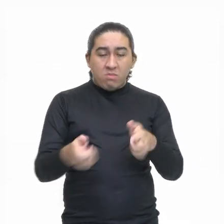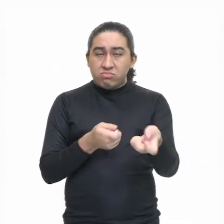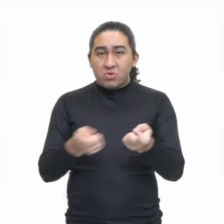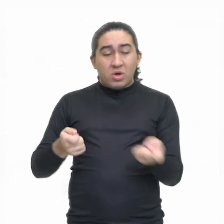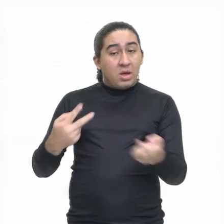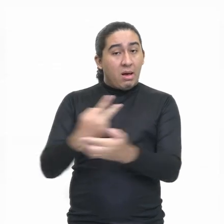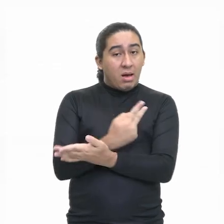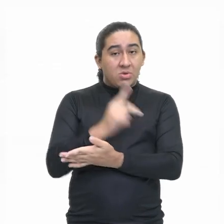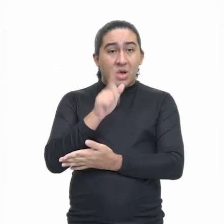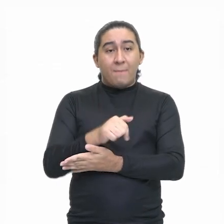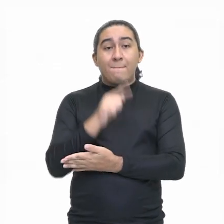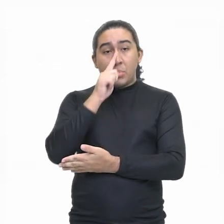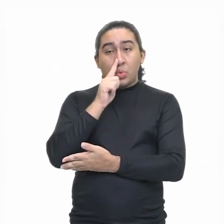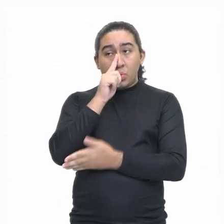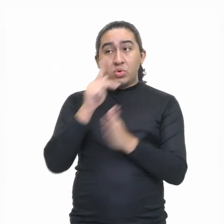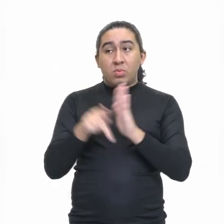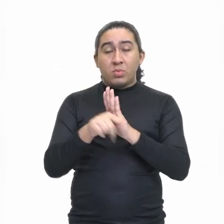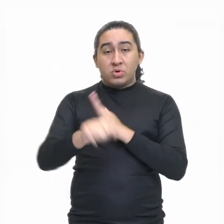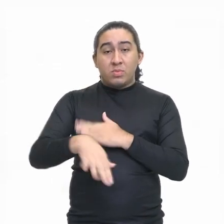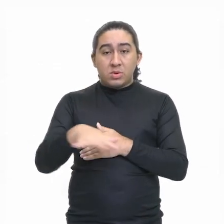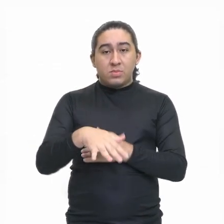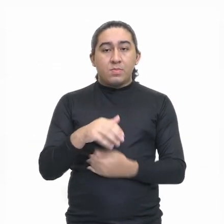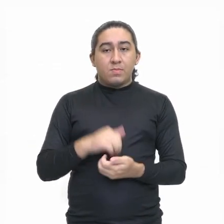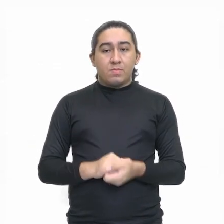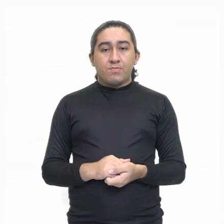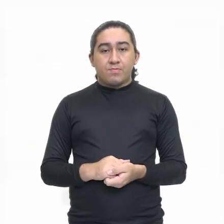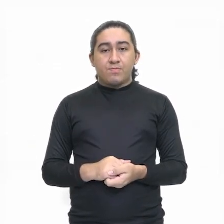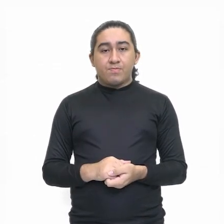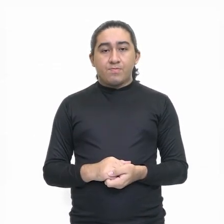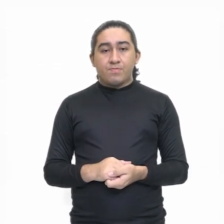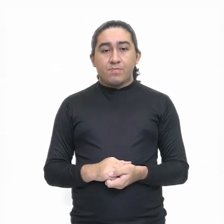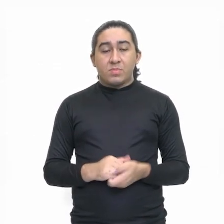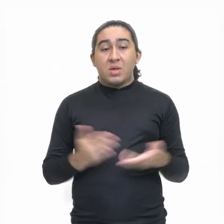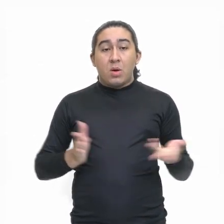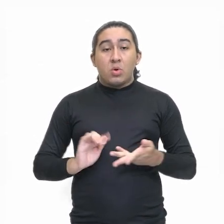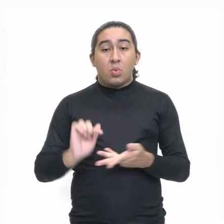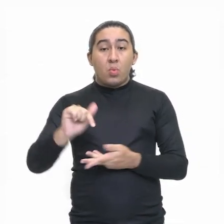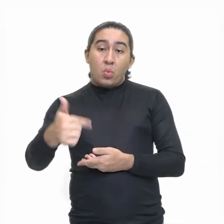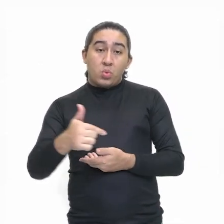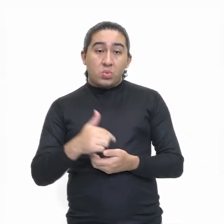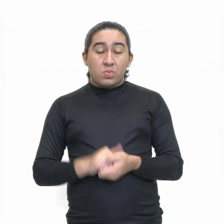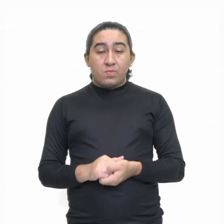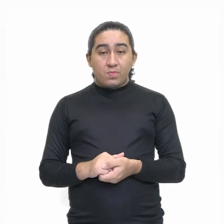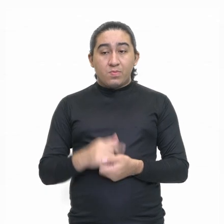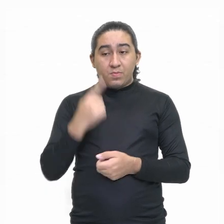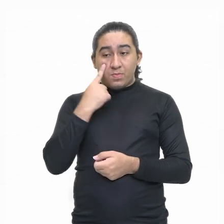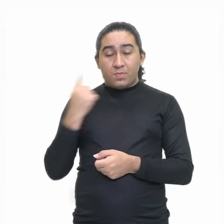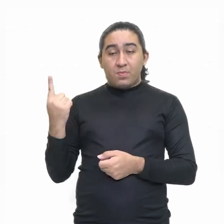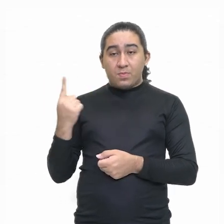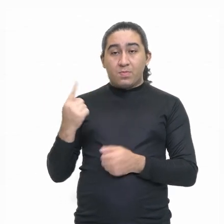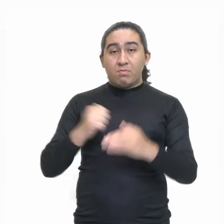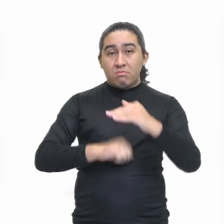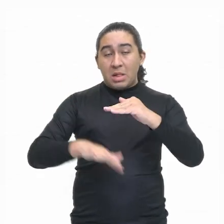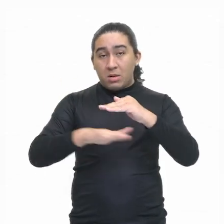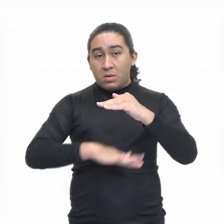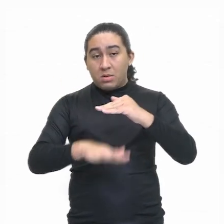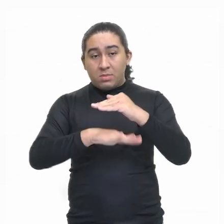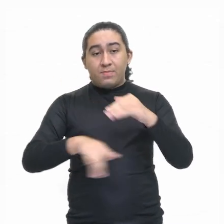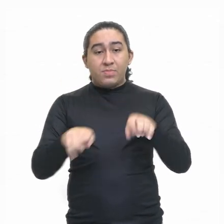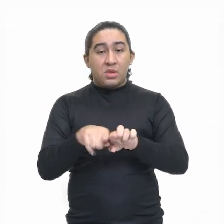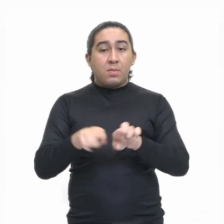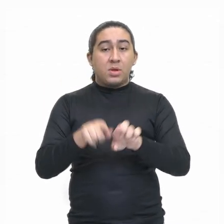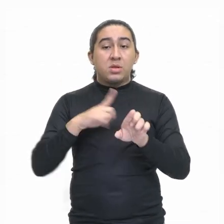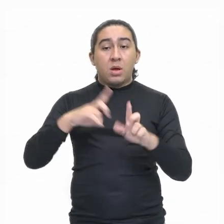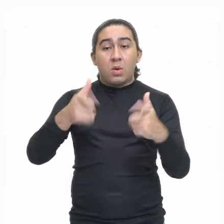uma das grandes ameaças aí do bioma Caatinga. Vamos ver sobre o bioma Pantanal, ele